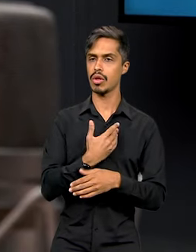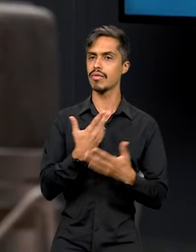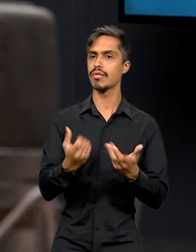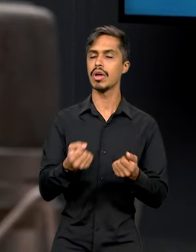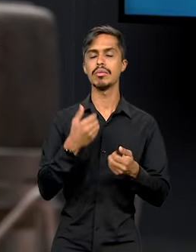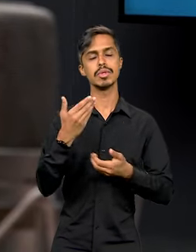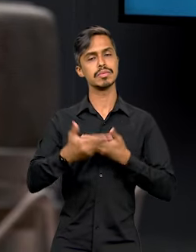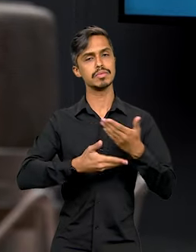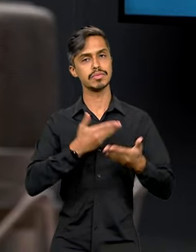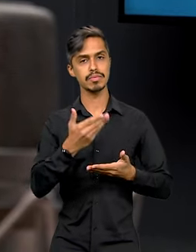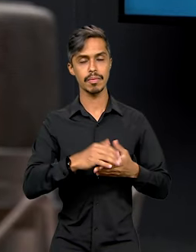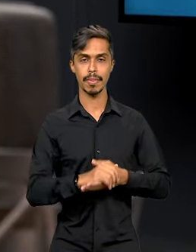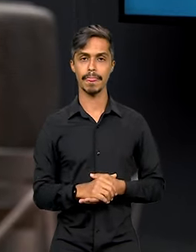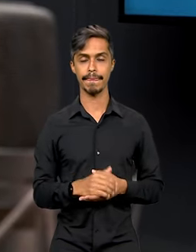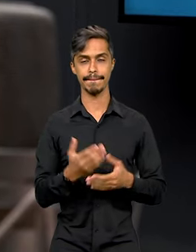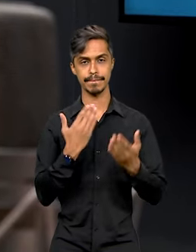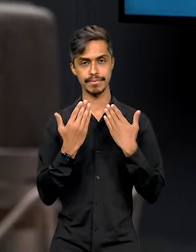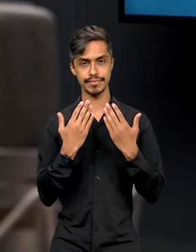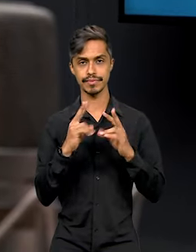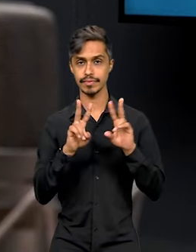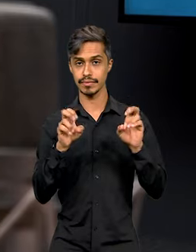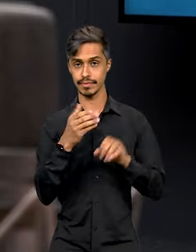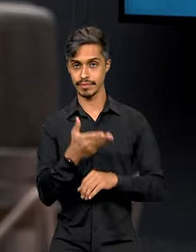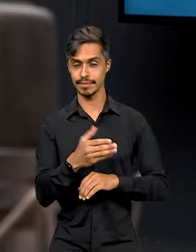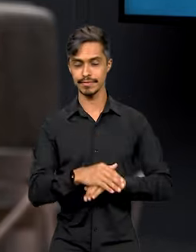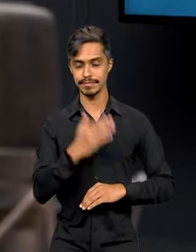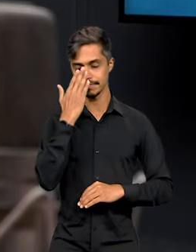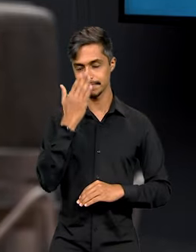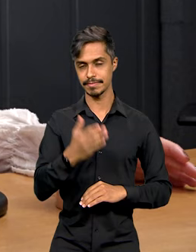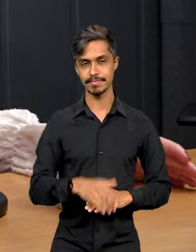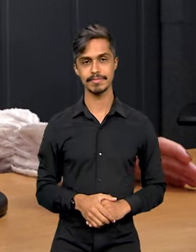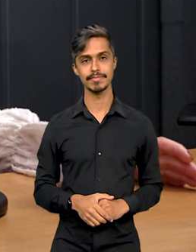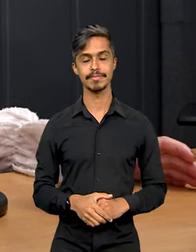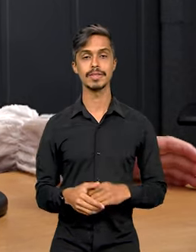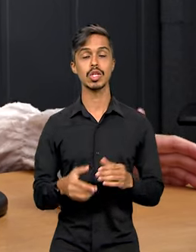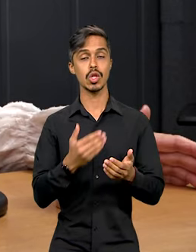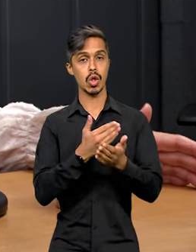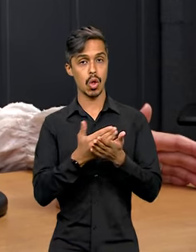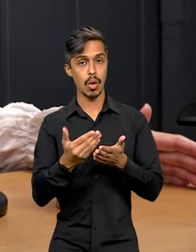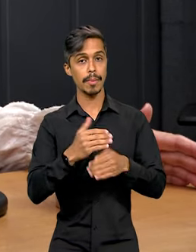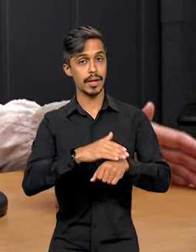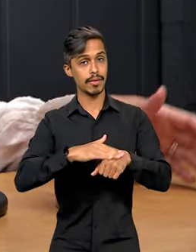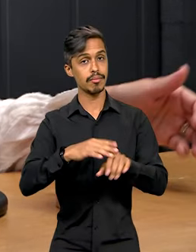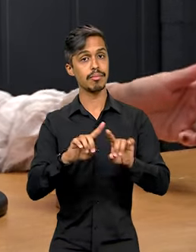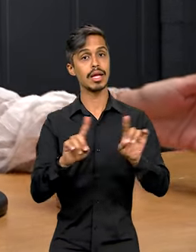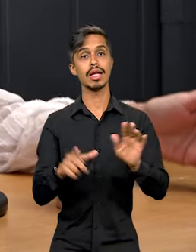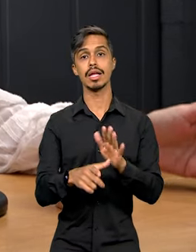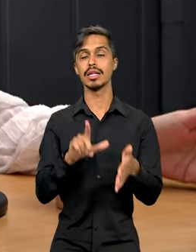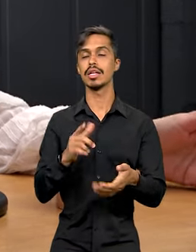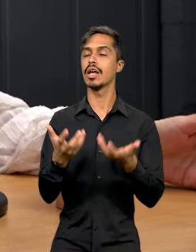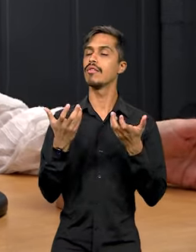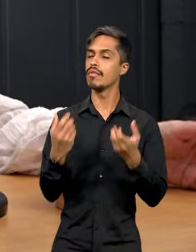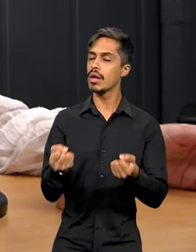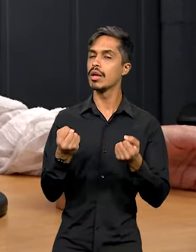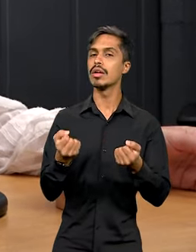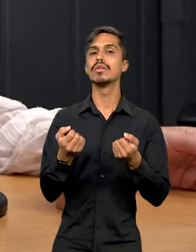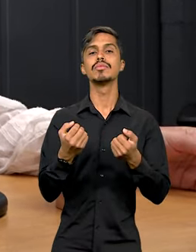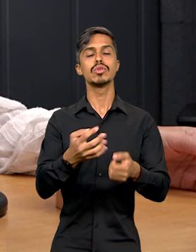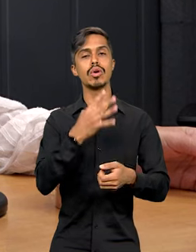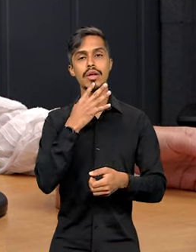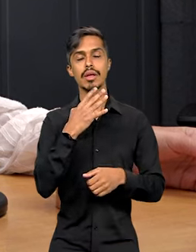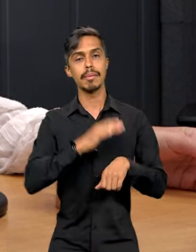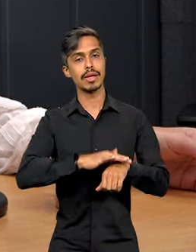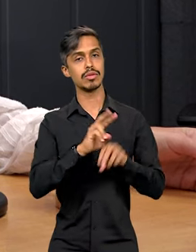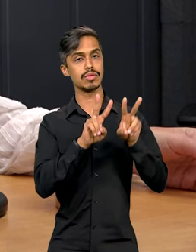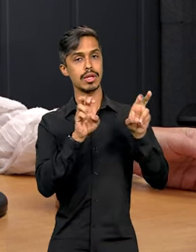comem vamos a compartir os os diálogos ao respo da temática OB antes da conversa eu quero convidar vocês a conhecerem mais sobre